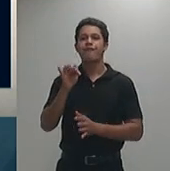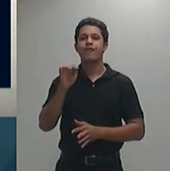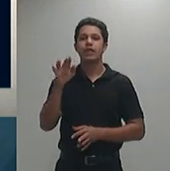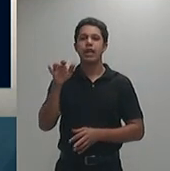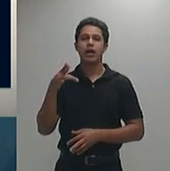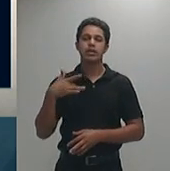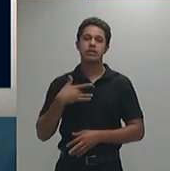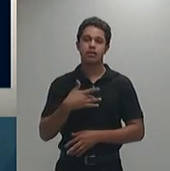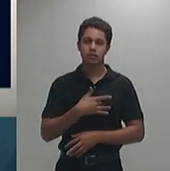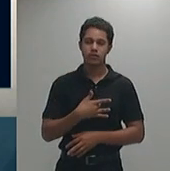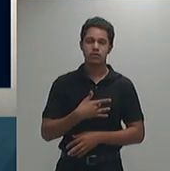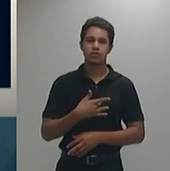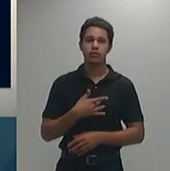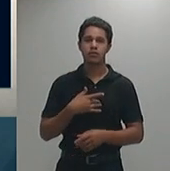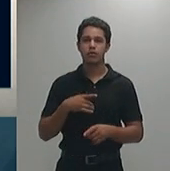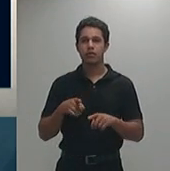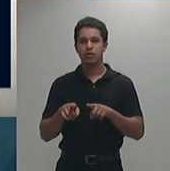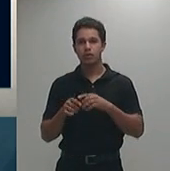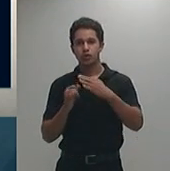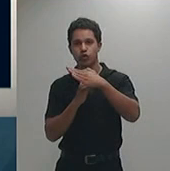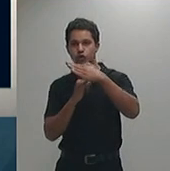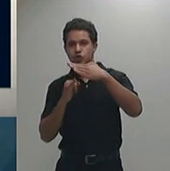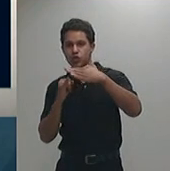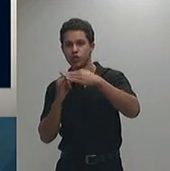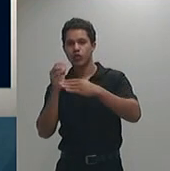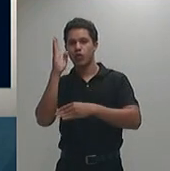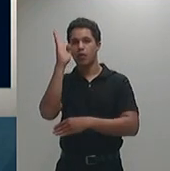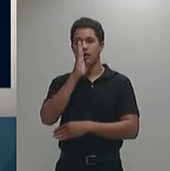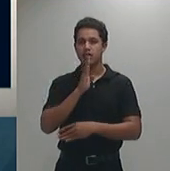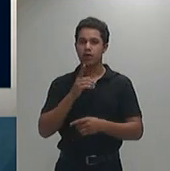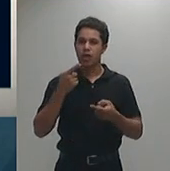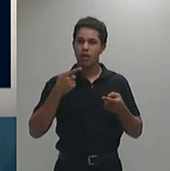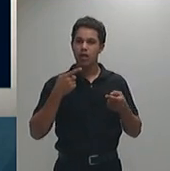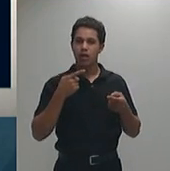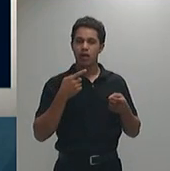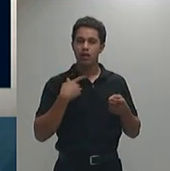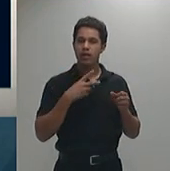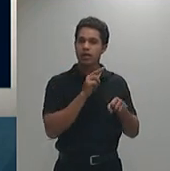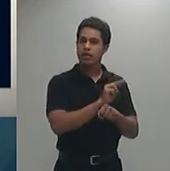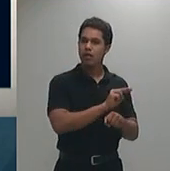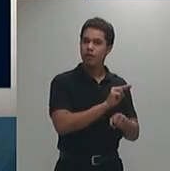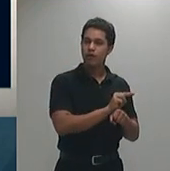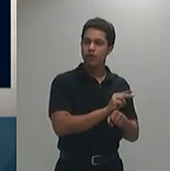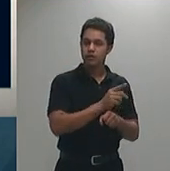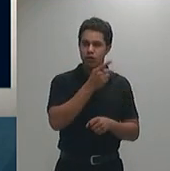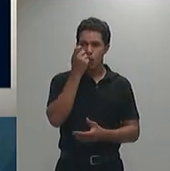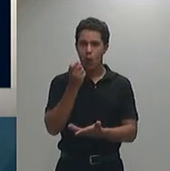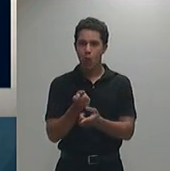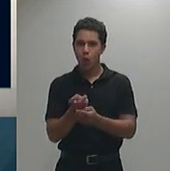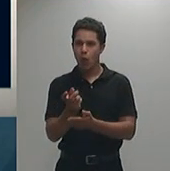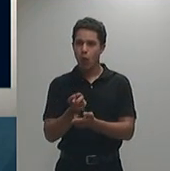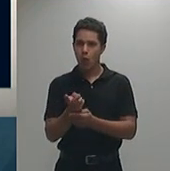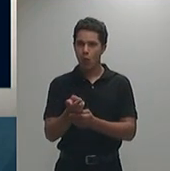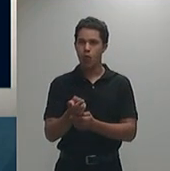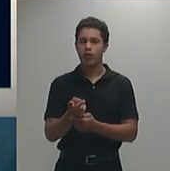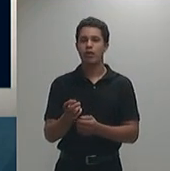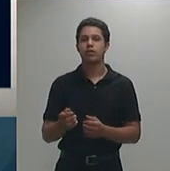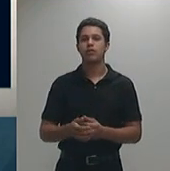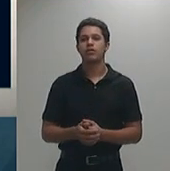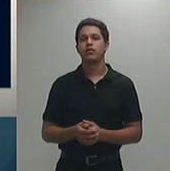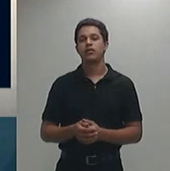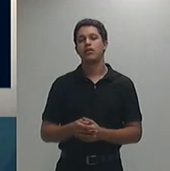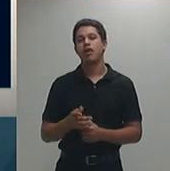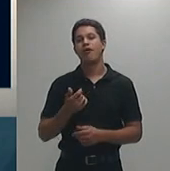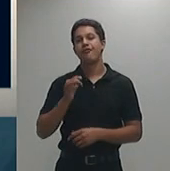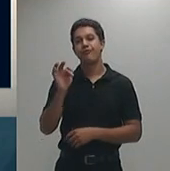do Instituto Brasileiro de Defesa do Consumidor a Bradesco saúde que o recorrente pela Federação Nacional